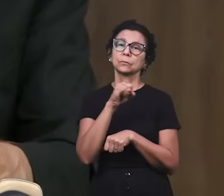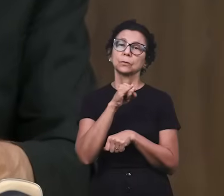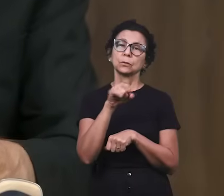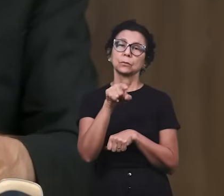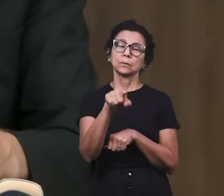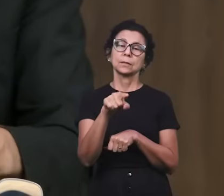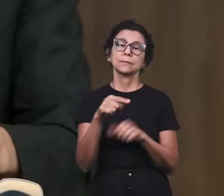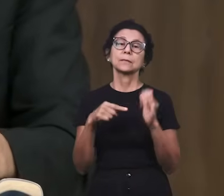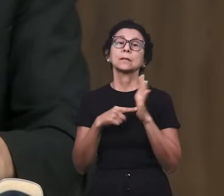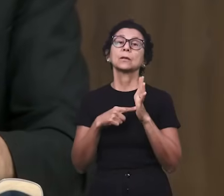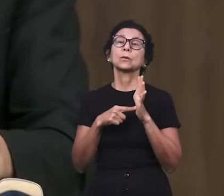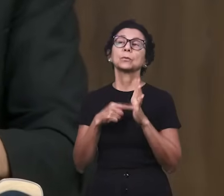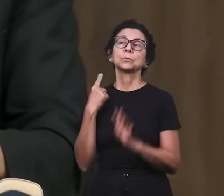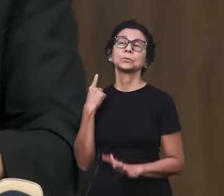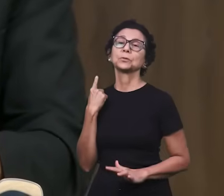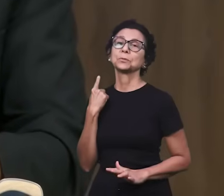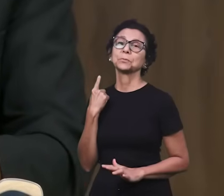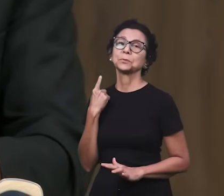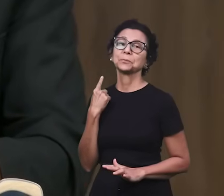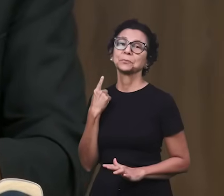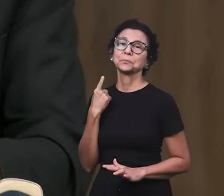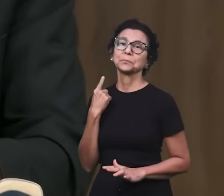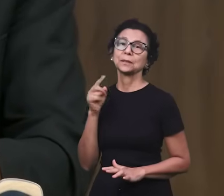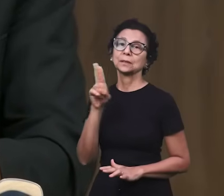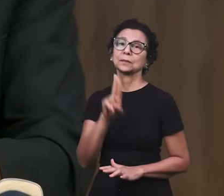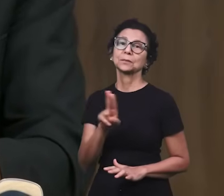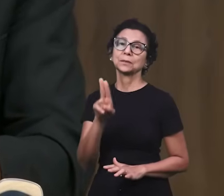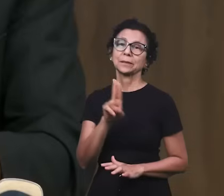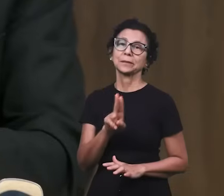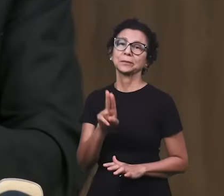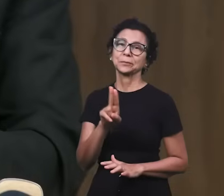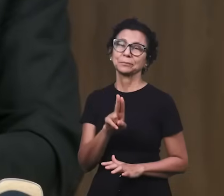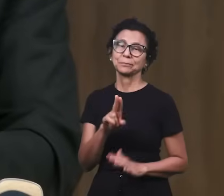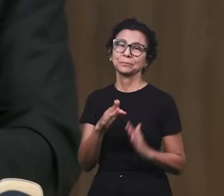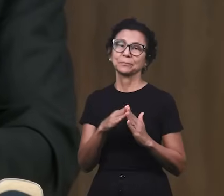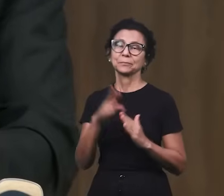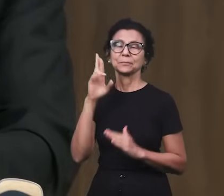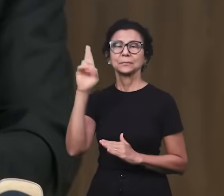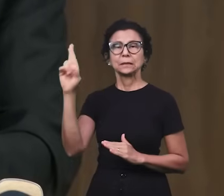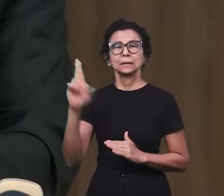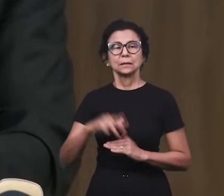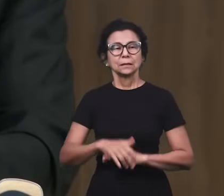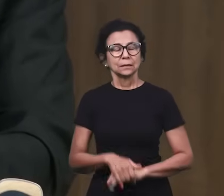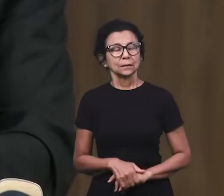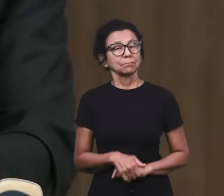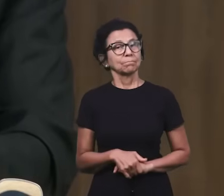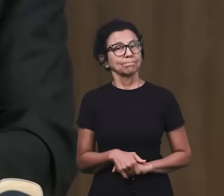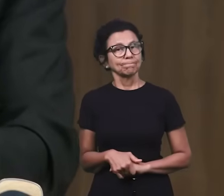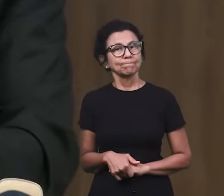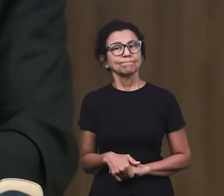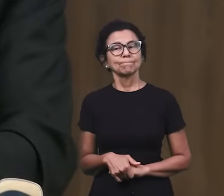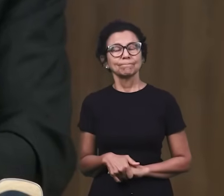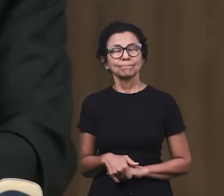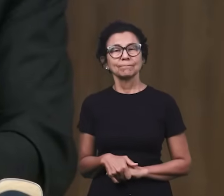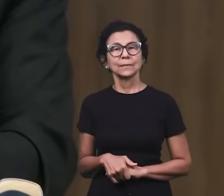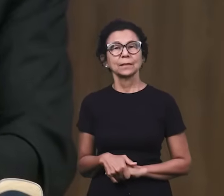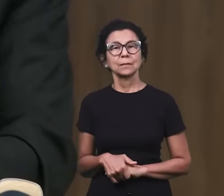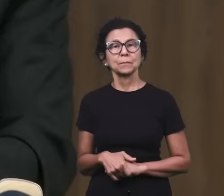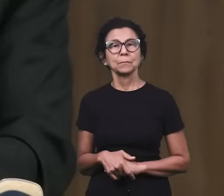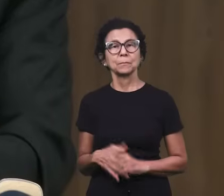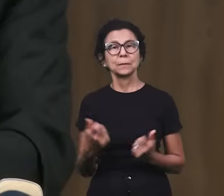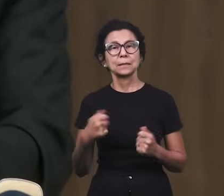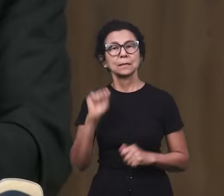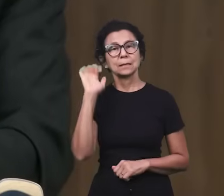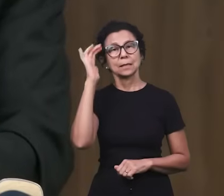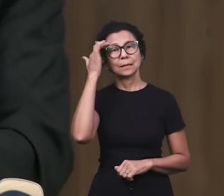último. Quando isso acontece, você tem que entender o porquê. É muito